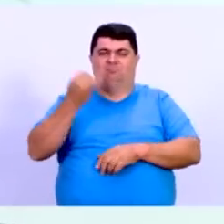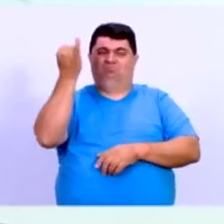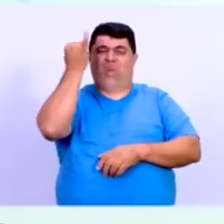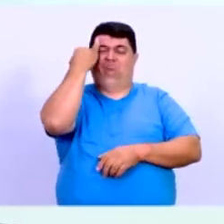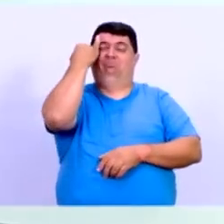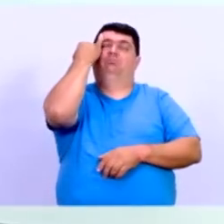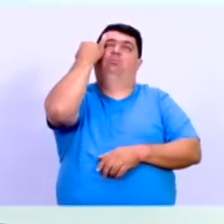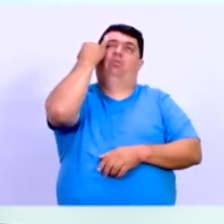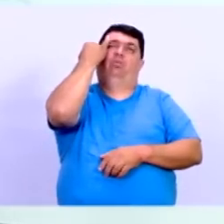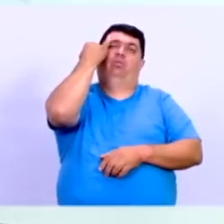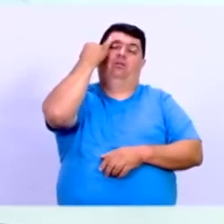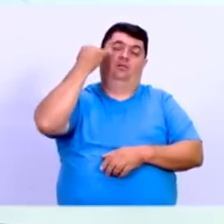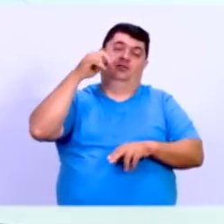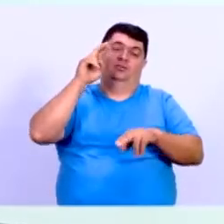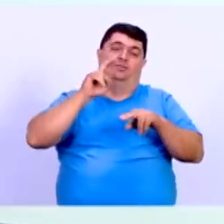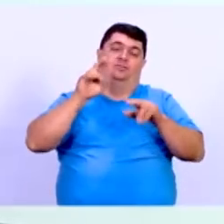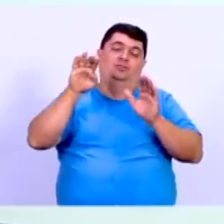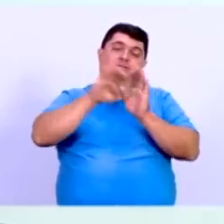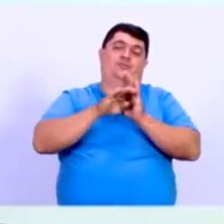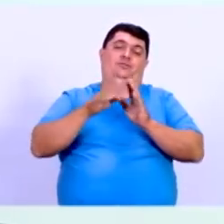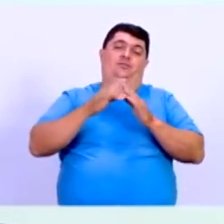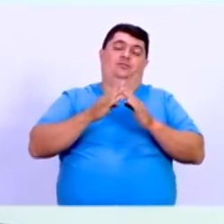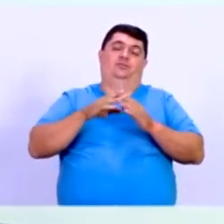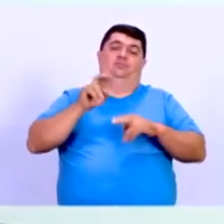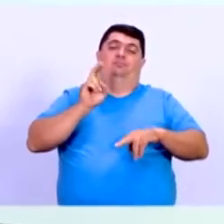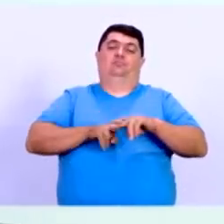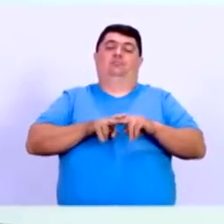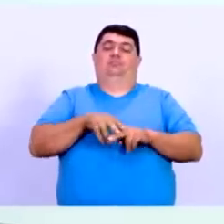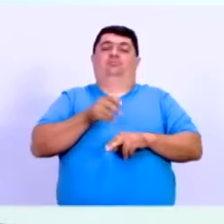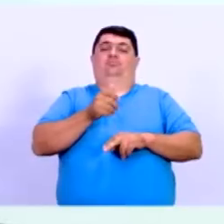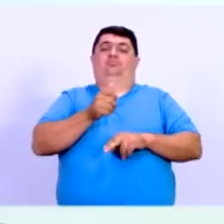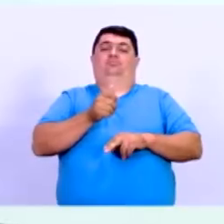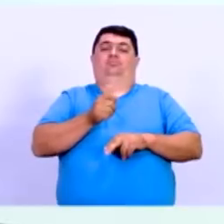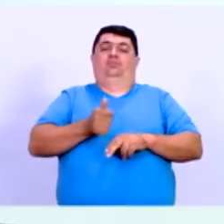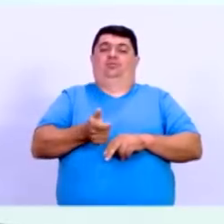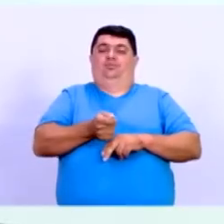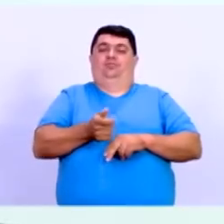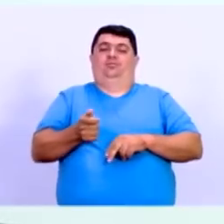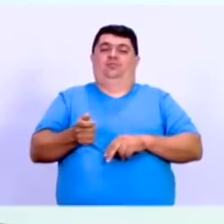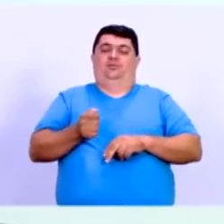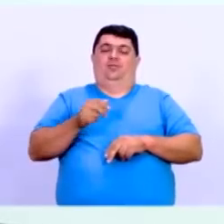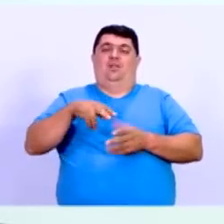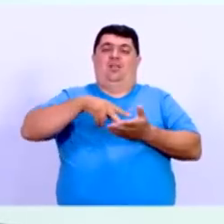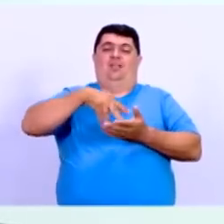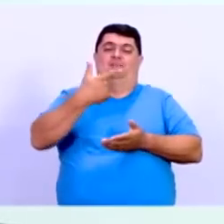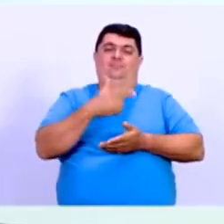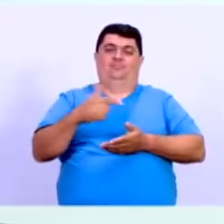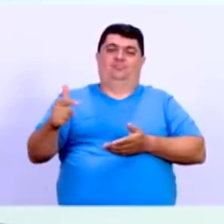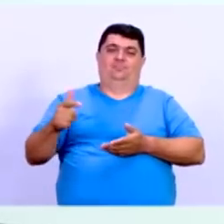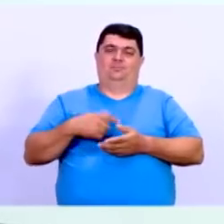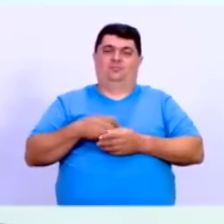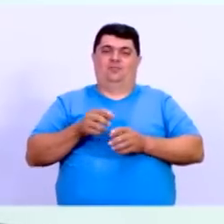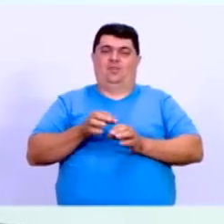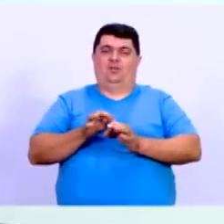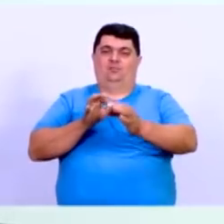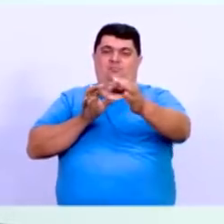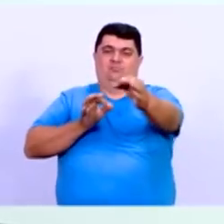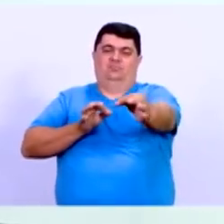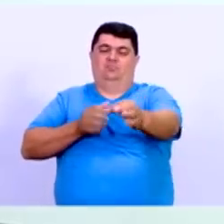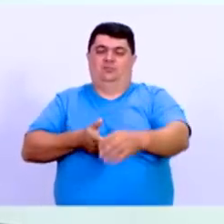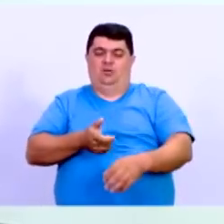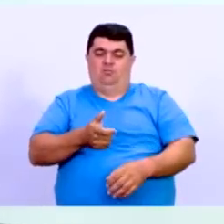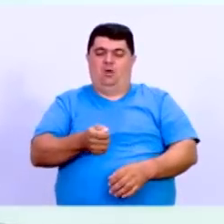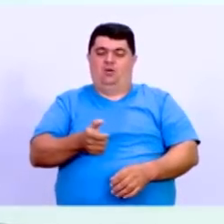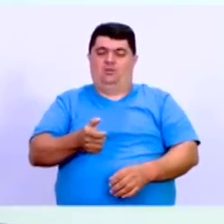Quando chega em casa, deita no sofá ou na cama e já leva o controle para não precisar levantar mais, tão cedo, né? Aí a distância ali você Não